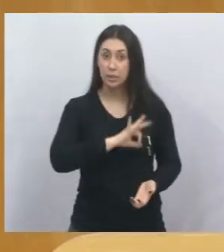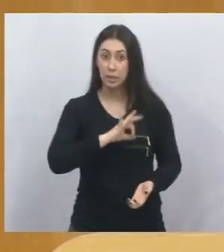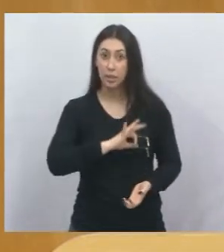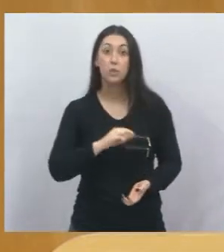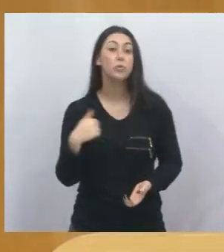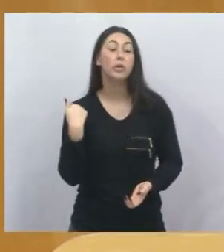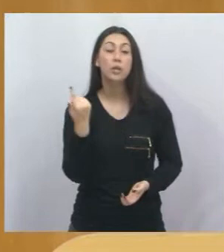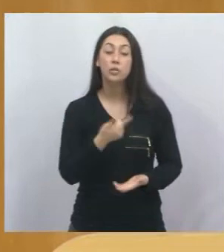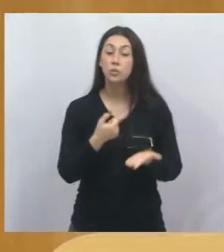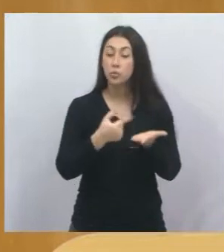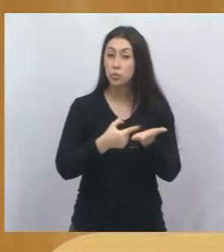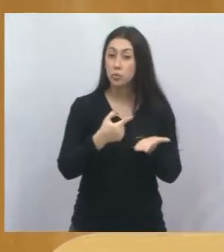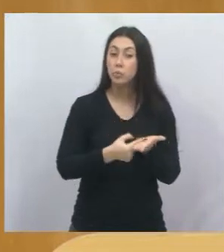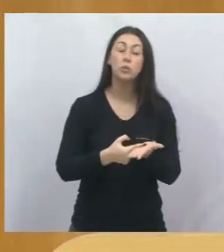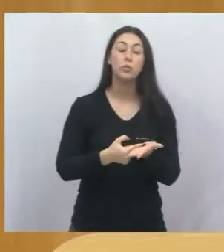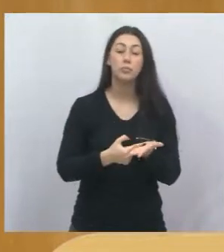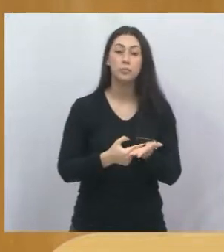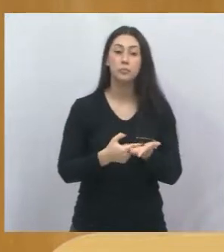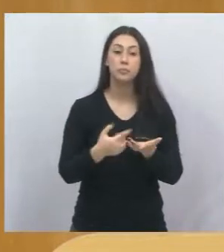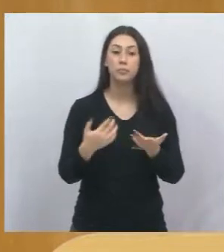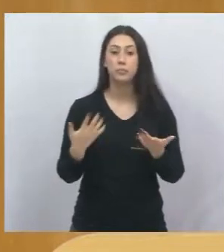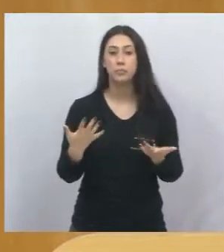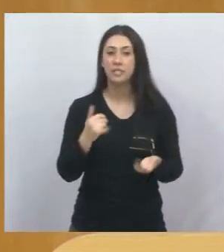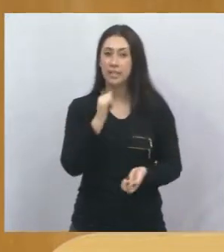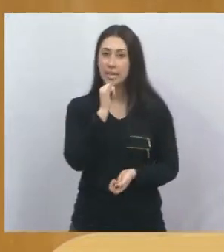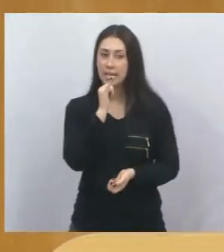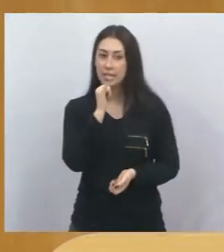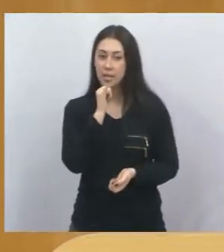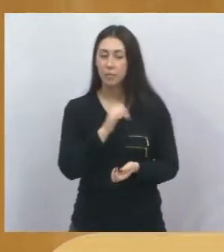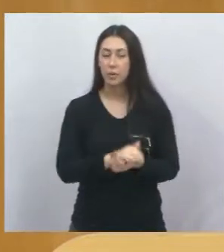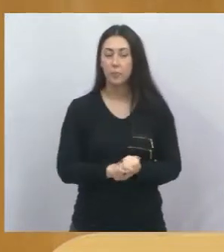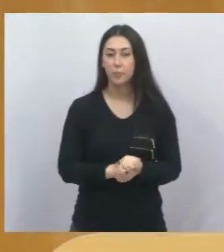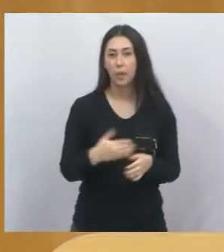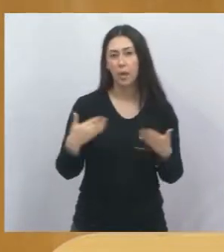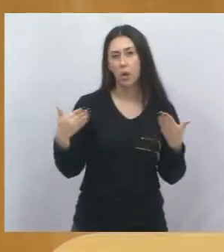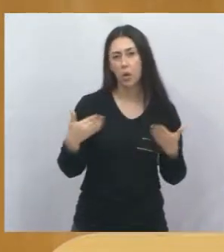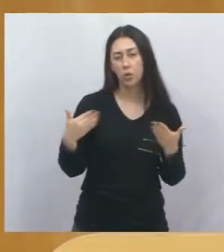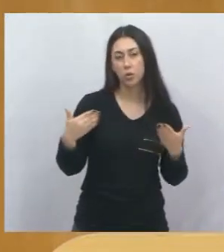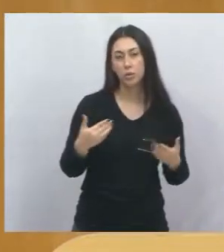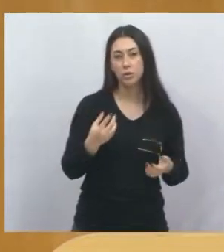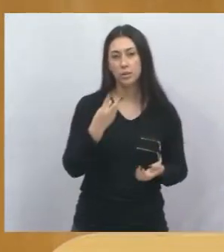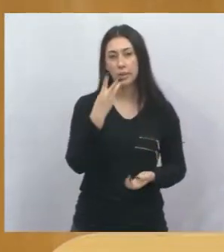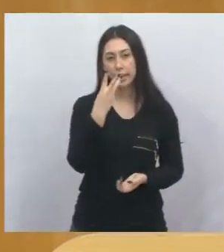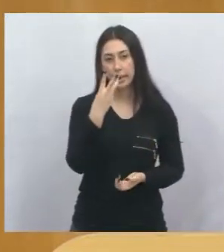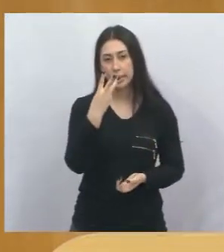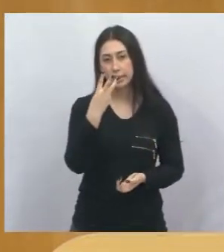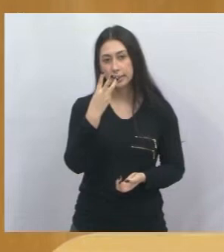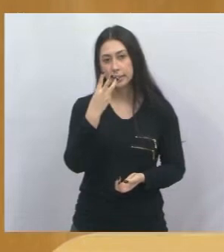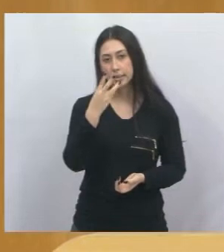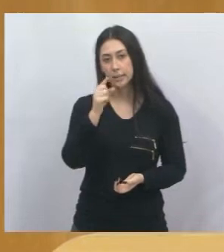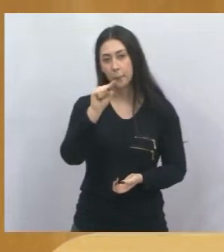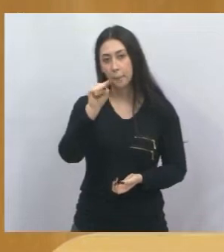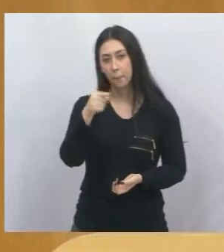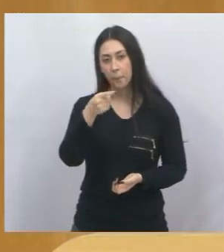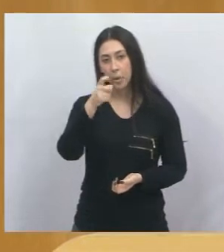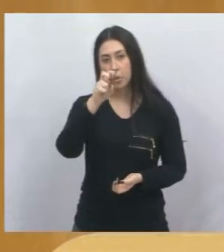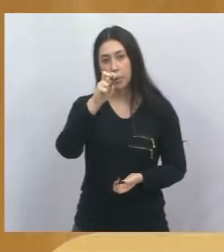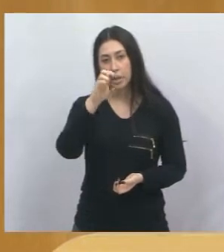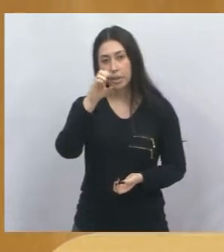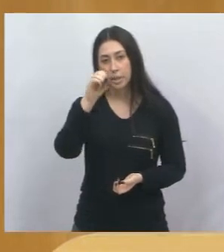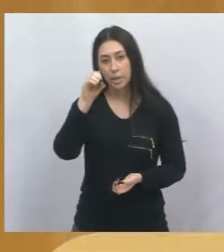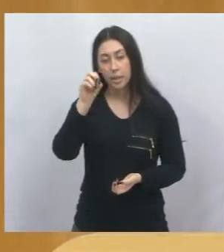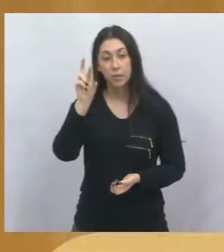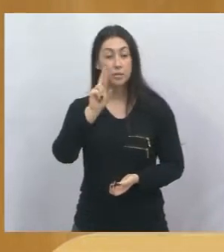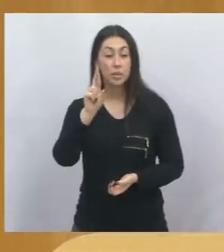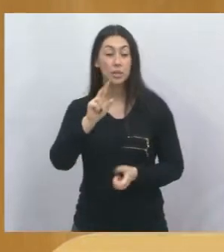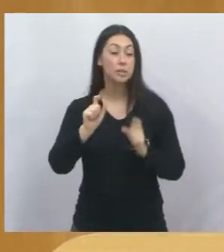acordado acima. Então, por exemplo, vamos falar que hoje R$ 3.500. Quem ganha